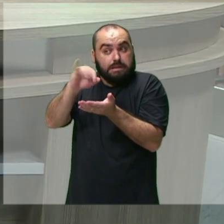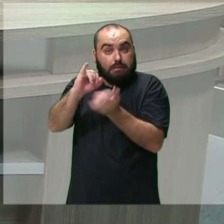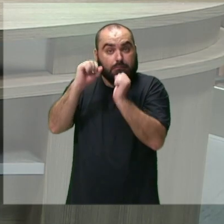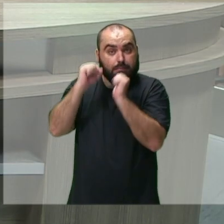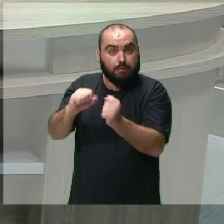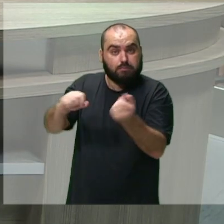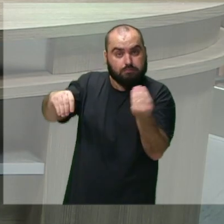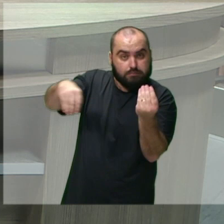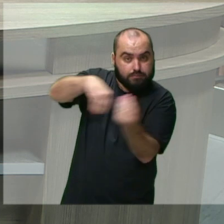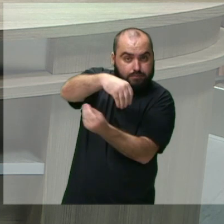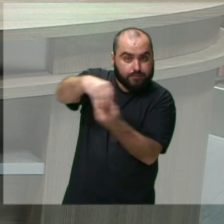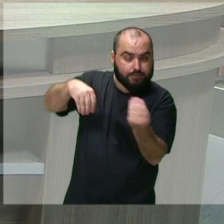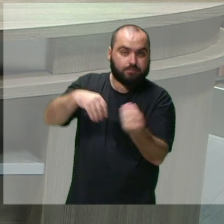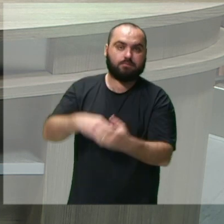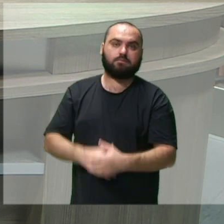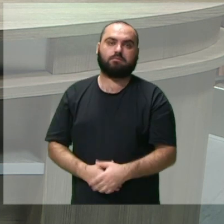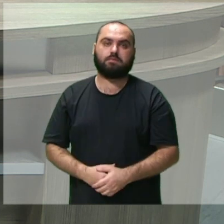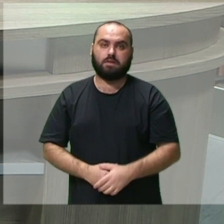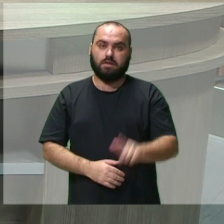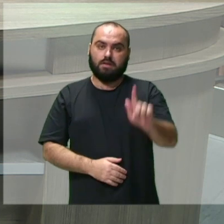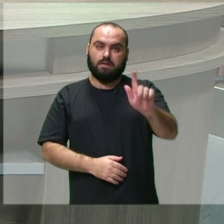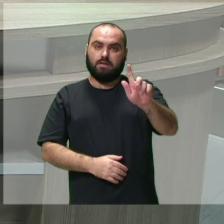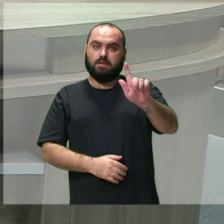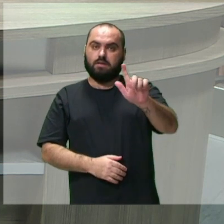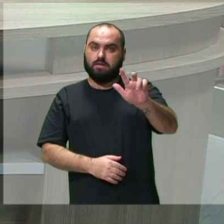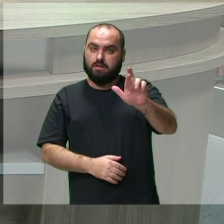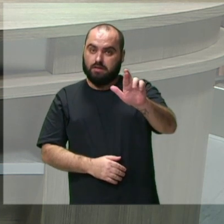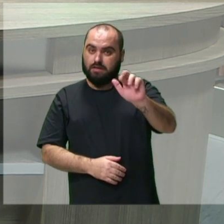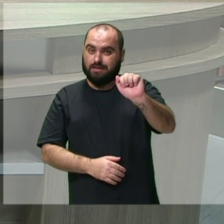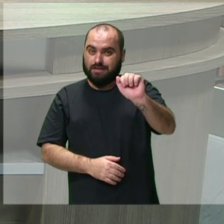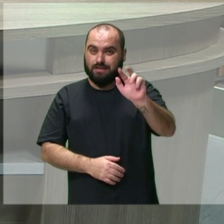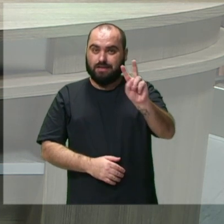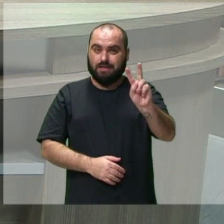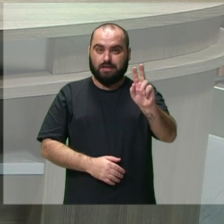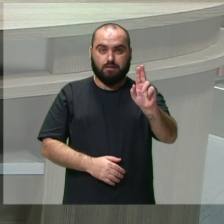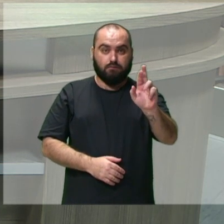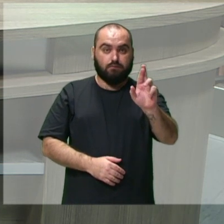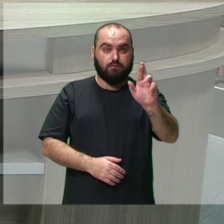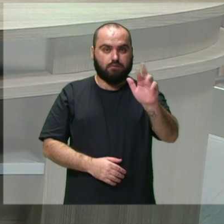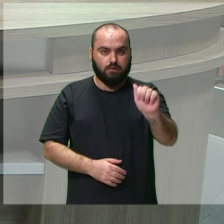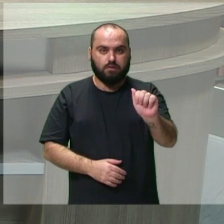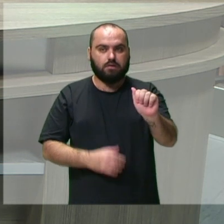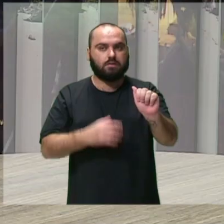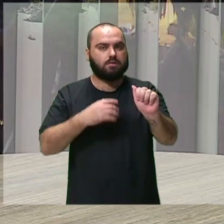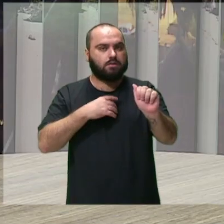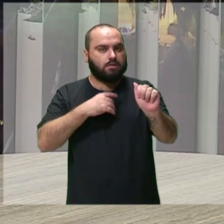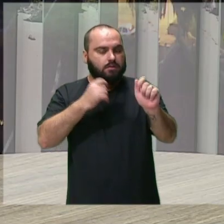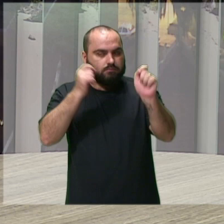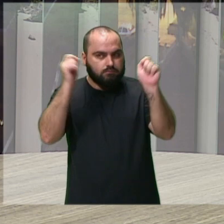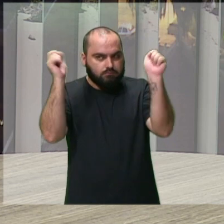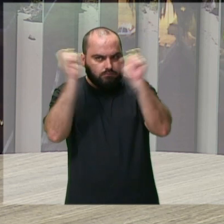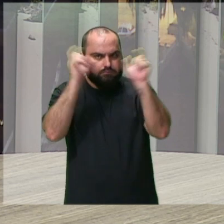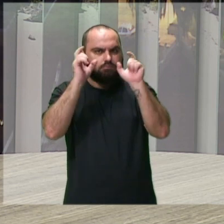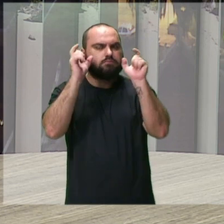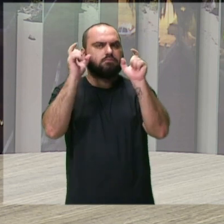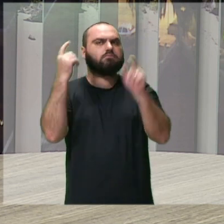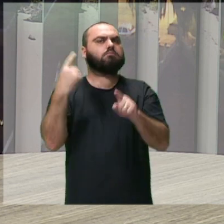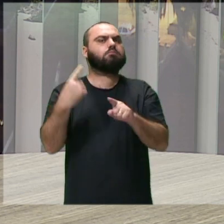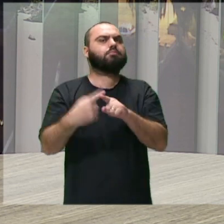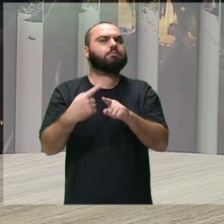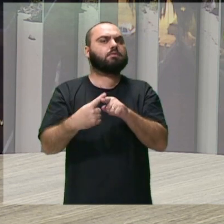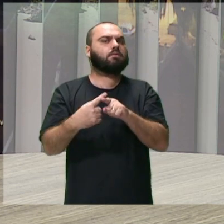misturar, né? A gravura, em especial, me despertou um certo interesse pela possibilidade